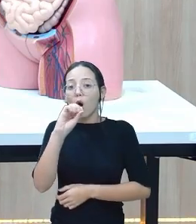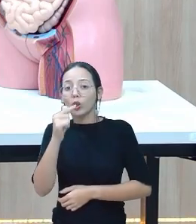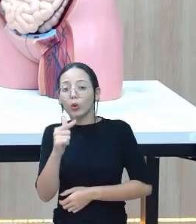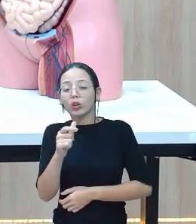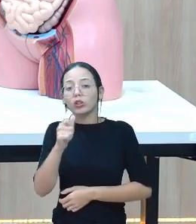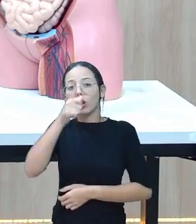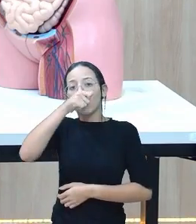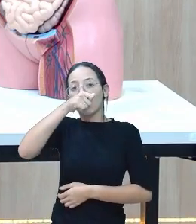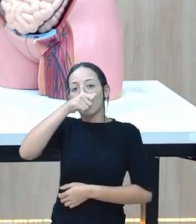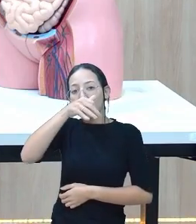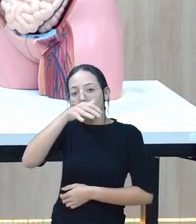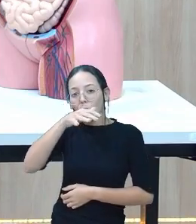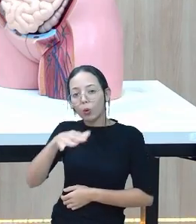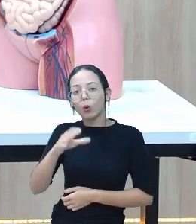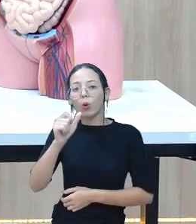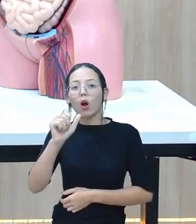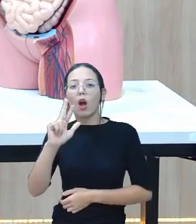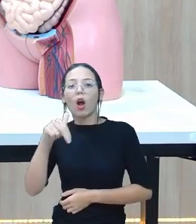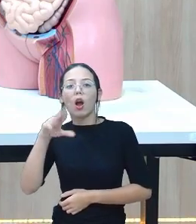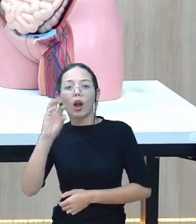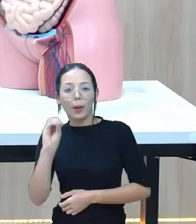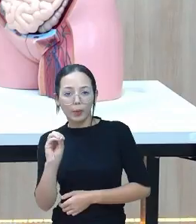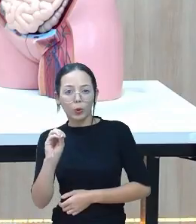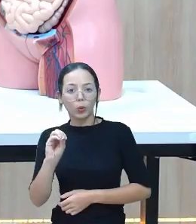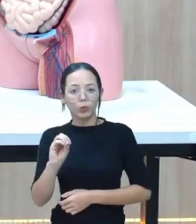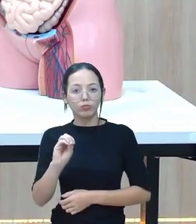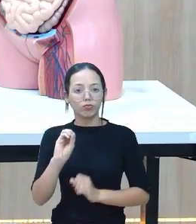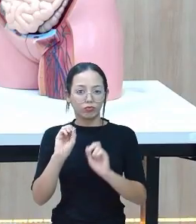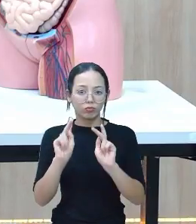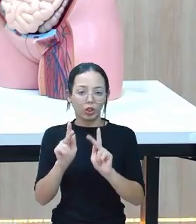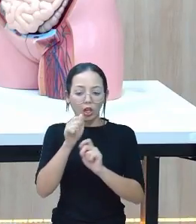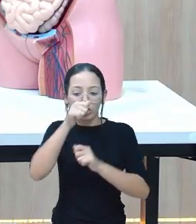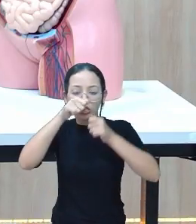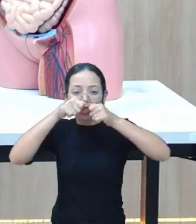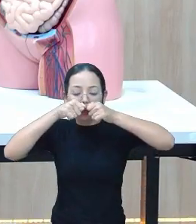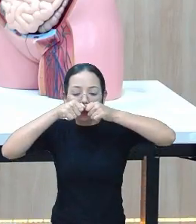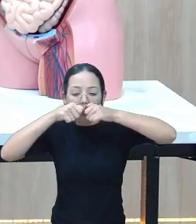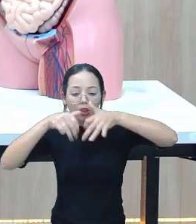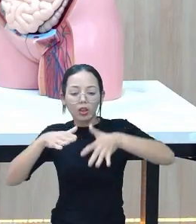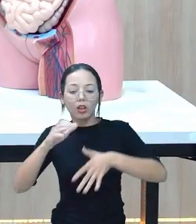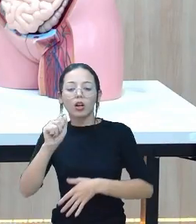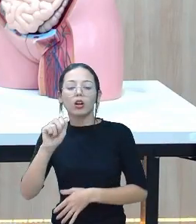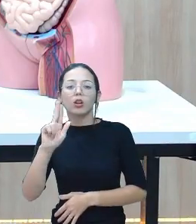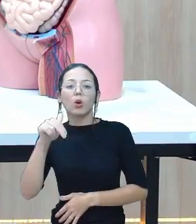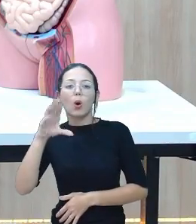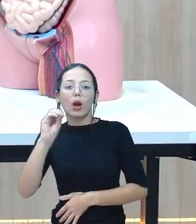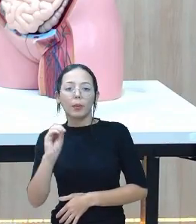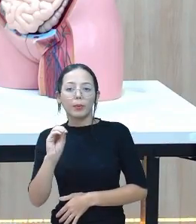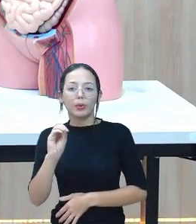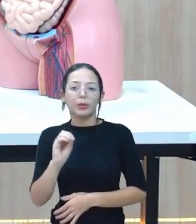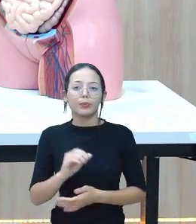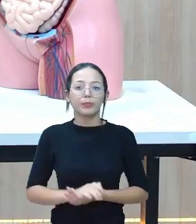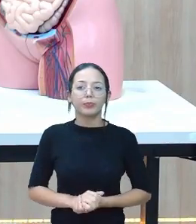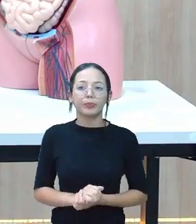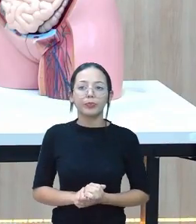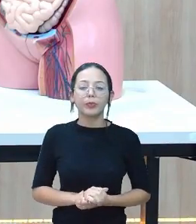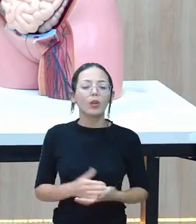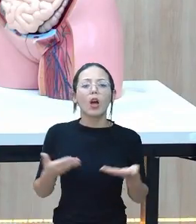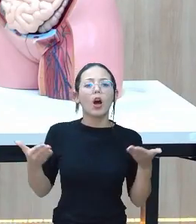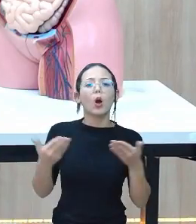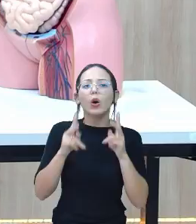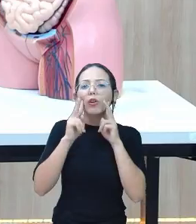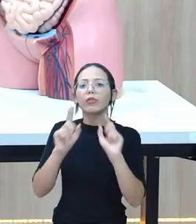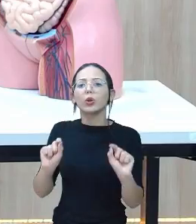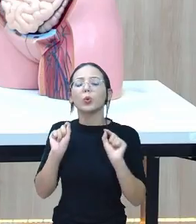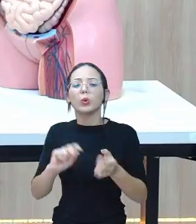e ocorre essa transformação eliminando o gás carbônico, havendo uma troca. E agora vamos ver o